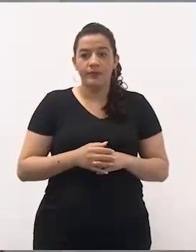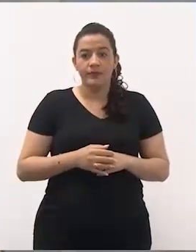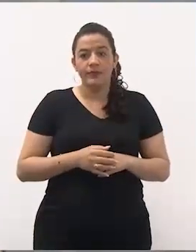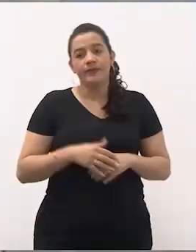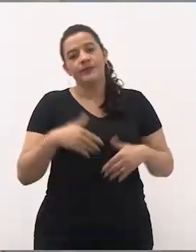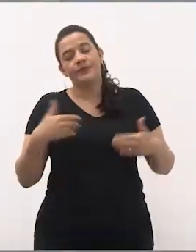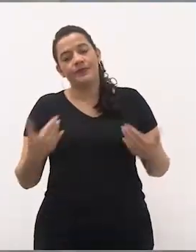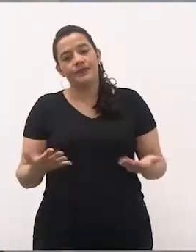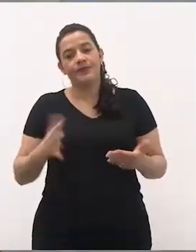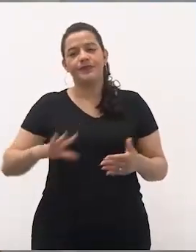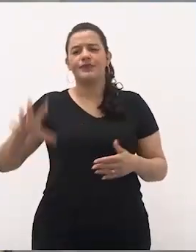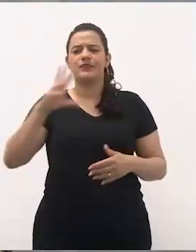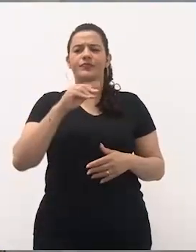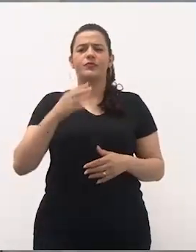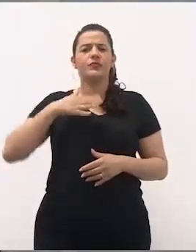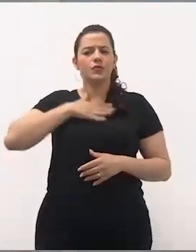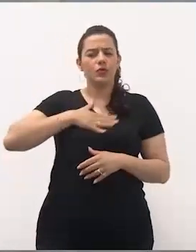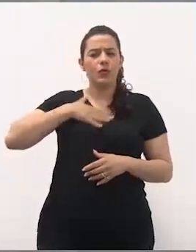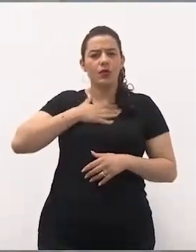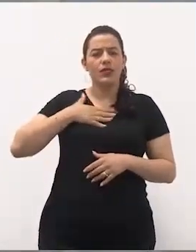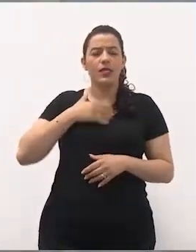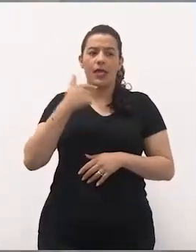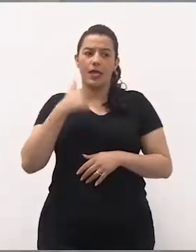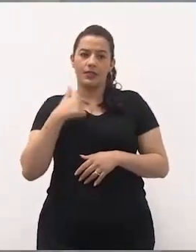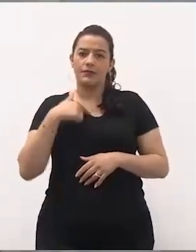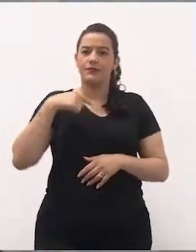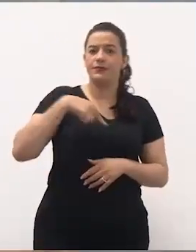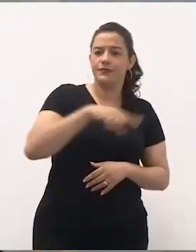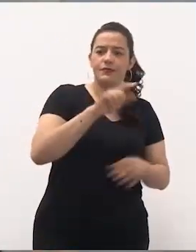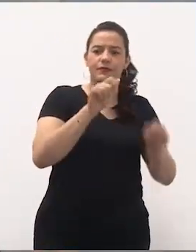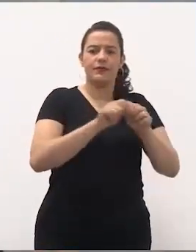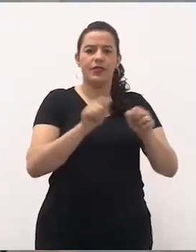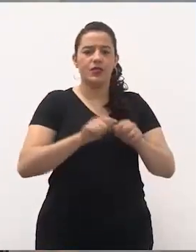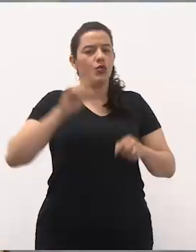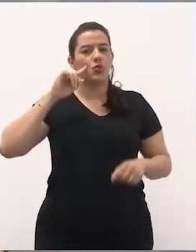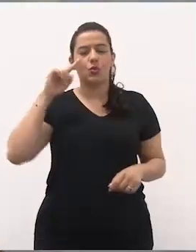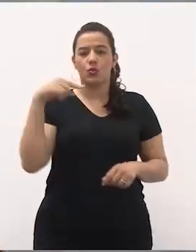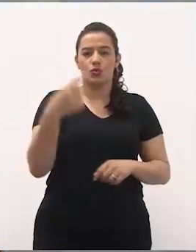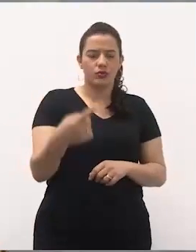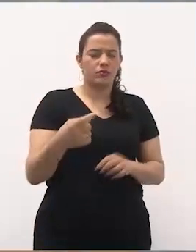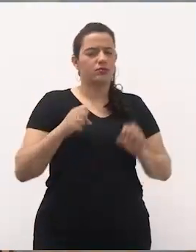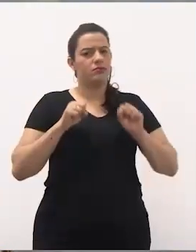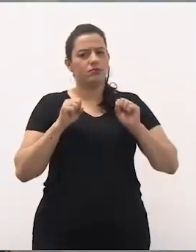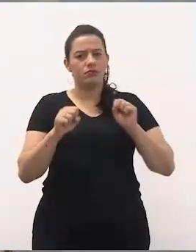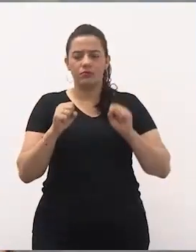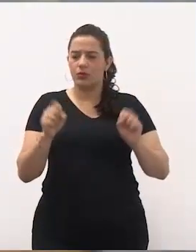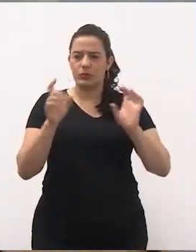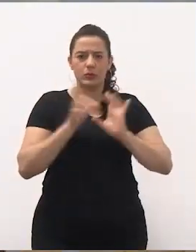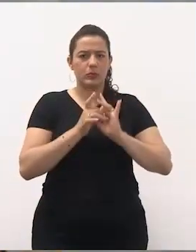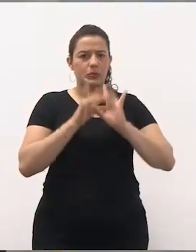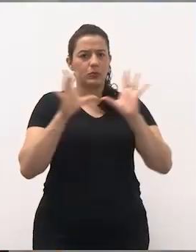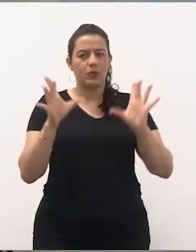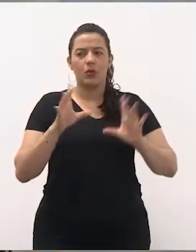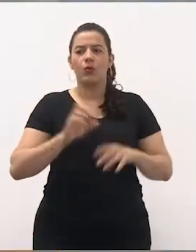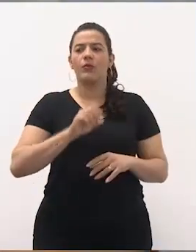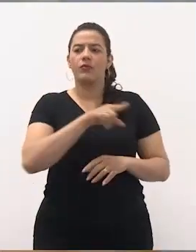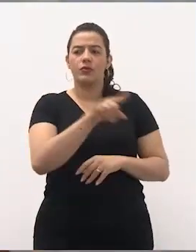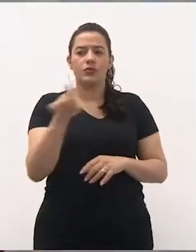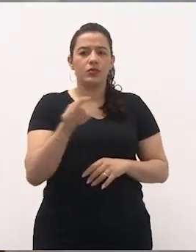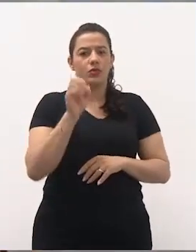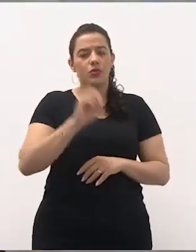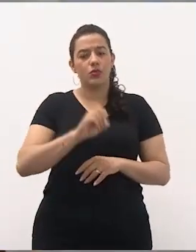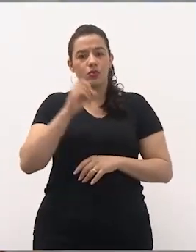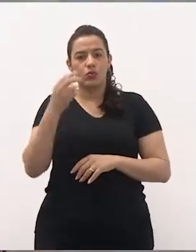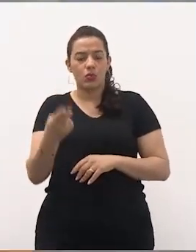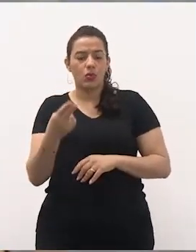né? Eu gostei de uma ação, eu vou fazer aquela todos os dias, pode ser. De repente, vocês ou os estudantes ou